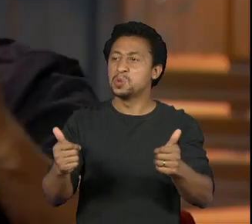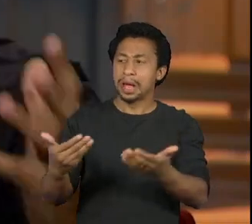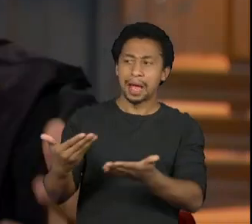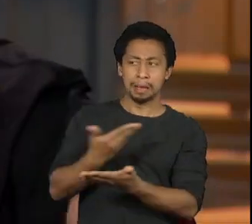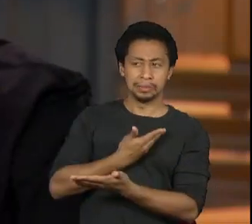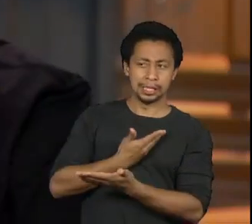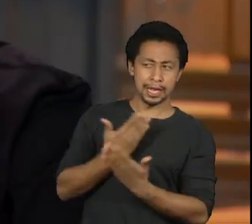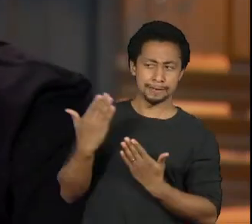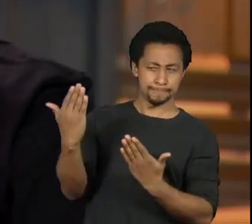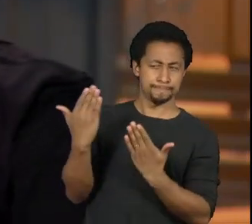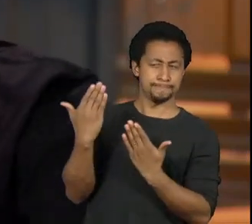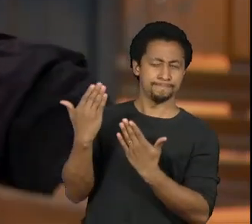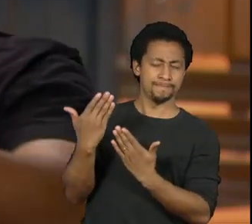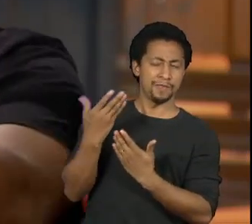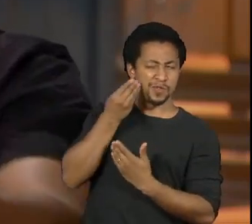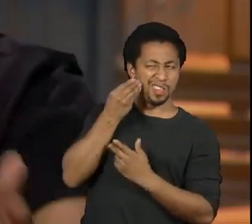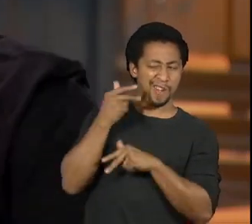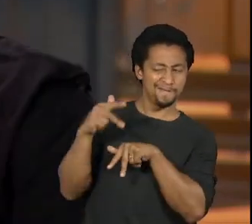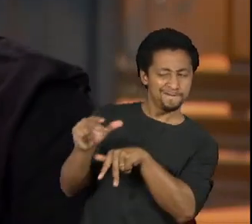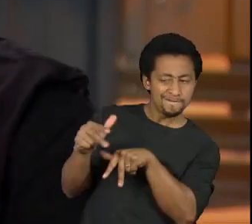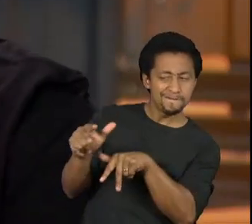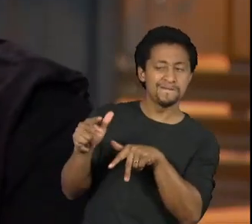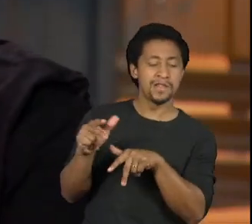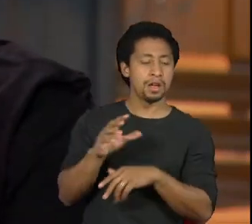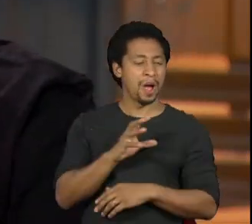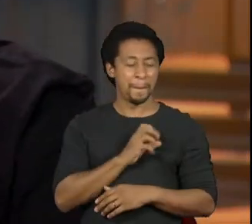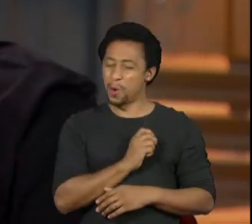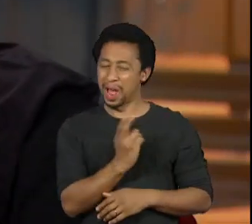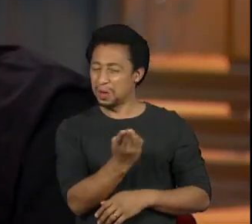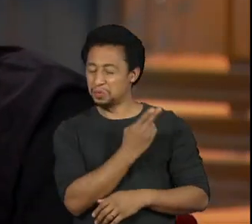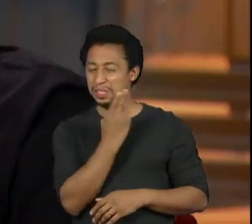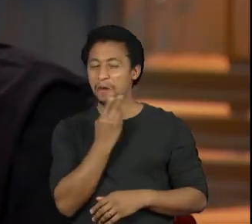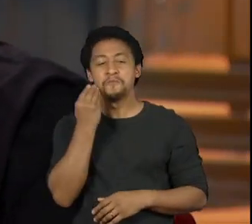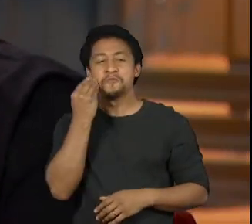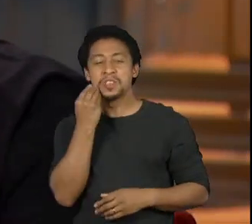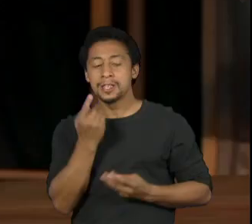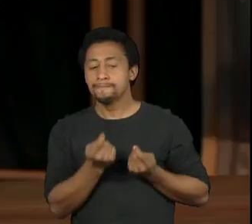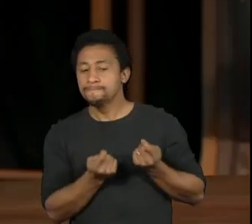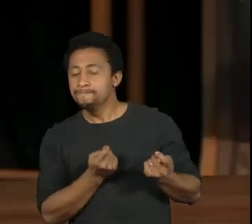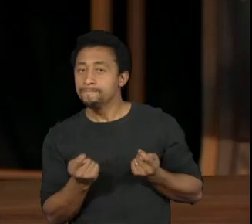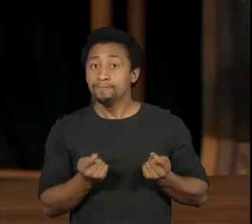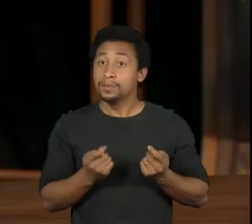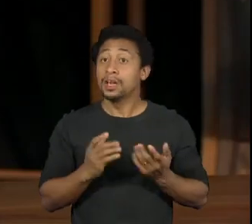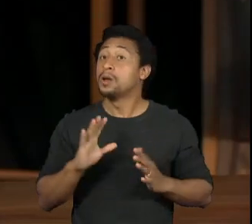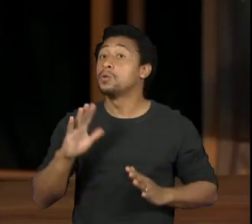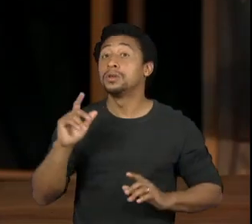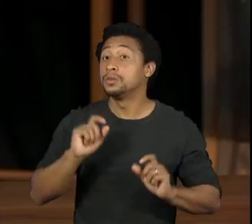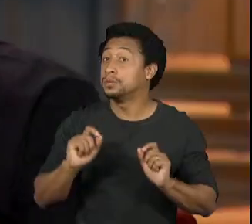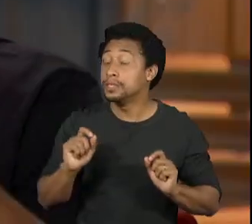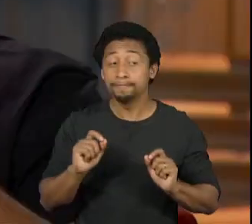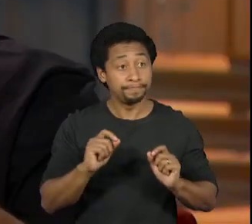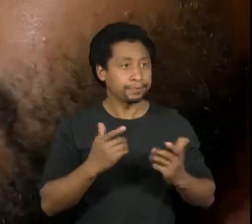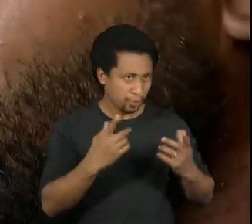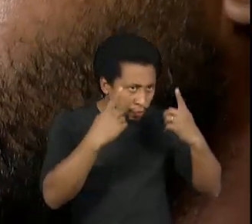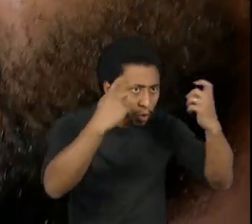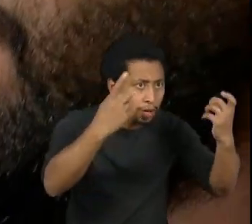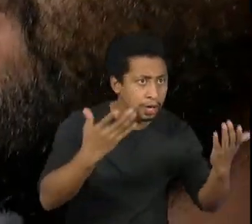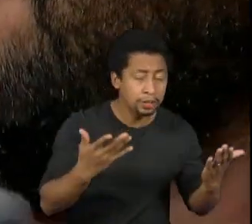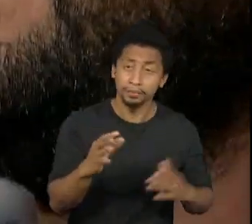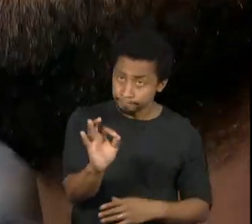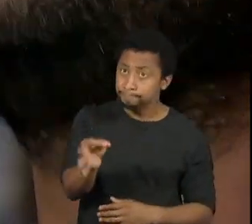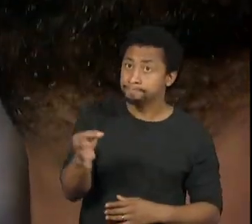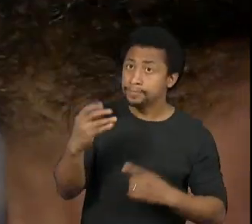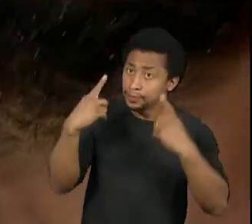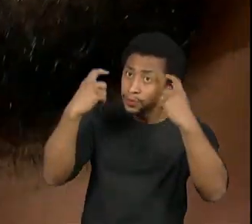comportamentos todos os desejos toda diversidade incomoda nesse sentido que aí Venha violem Aí vem aí o seu limite